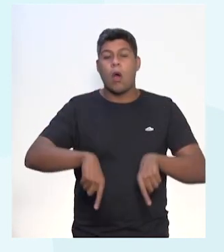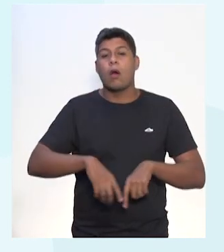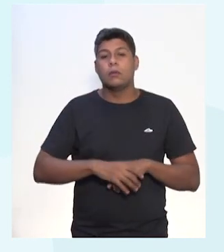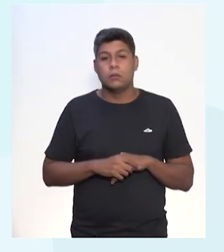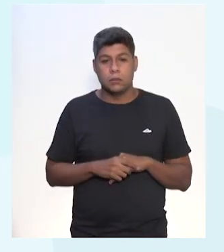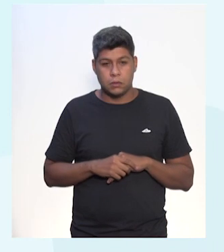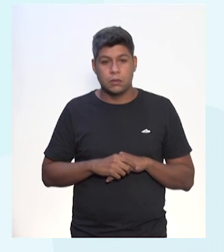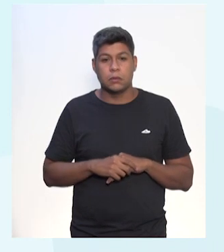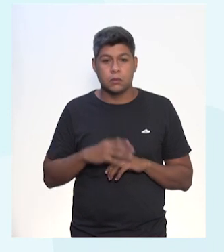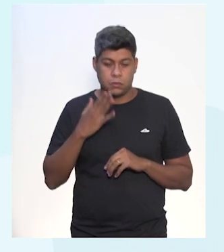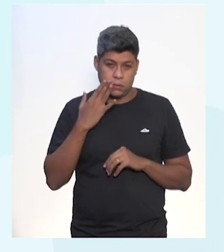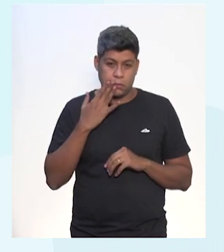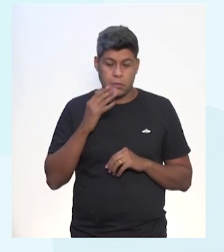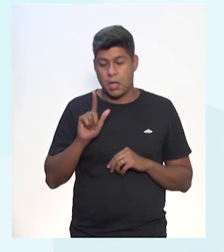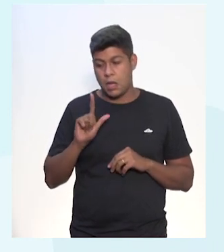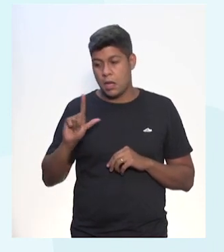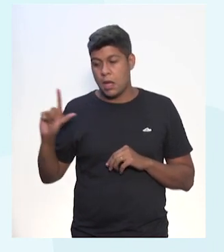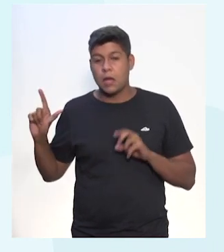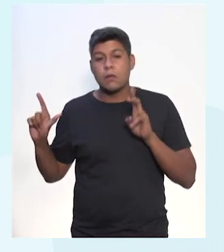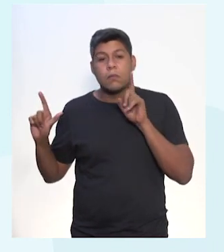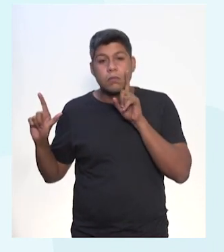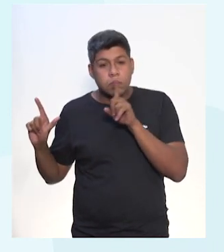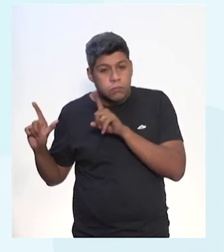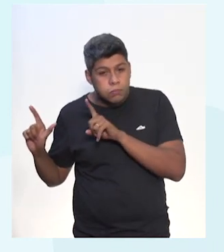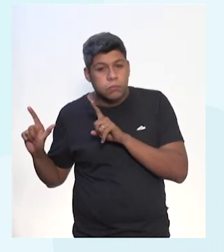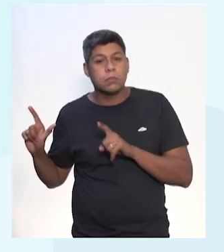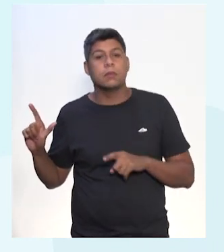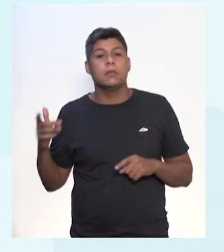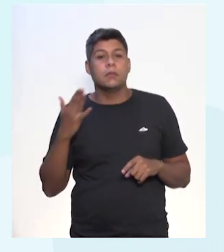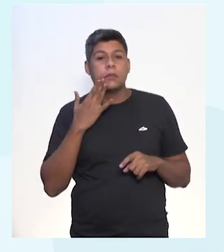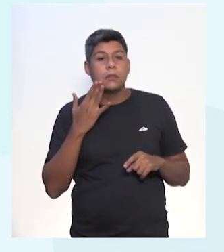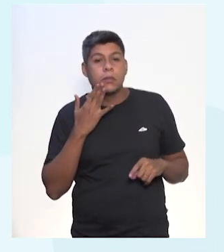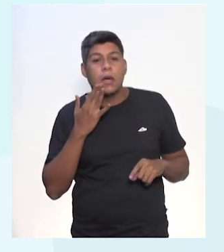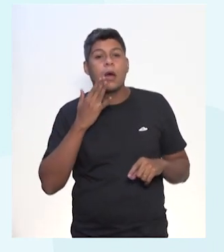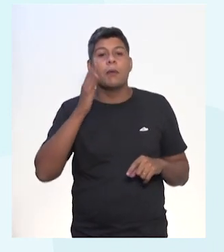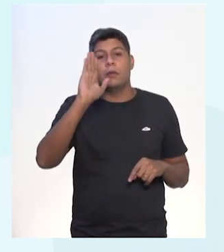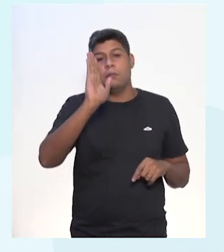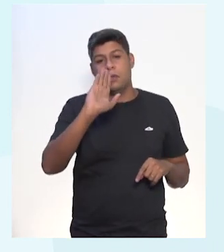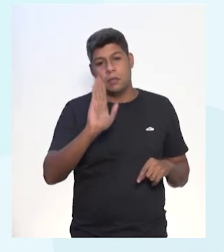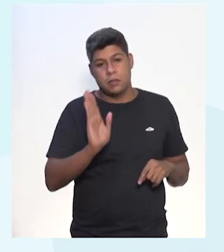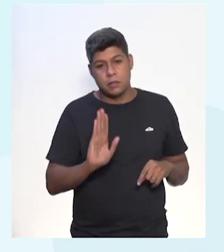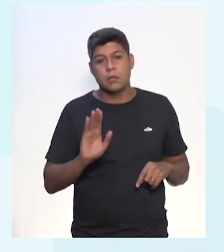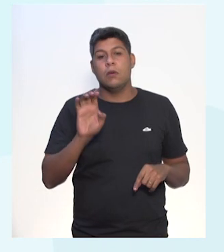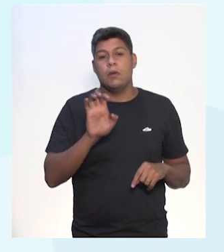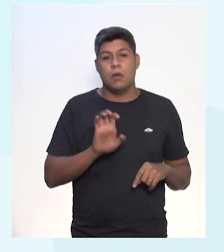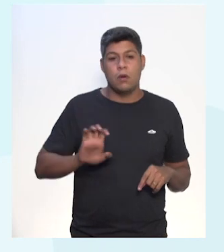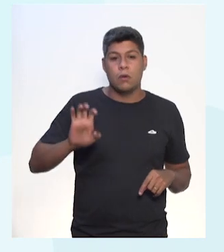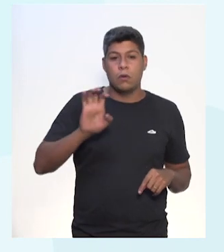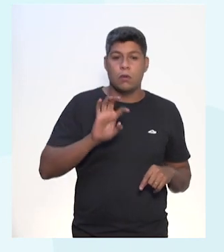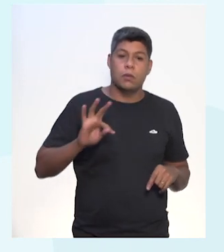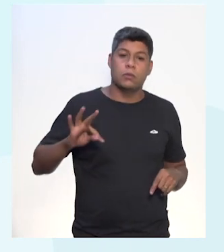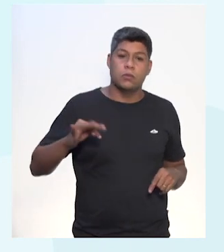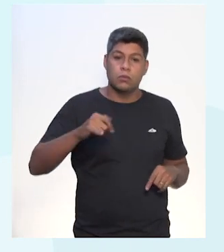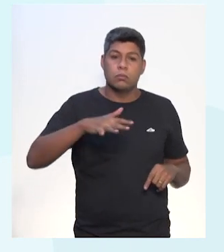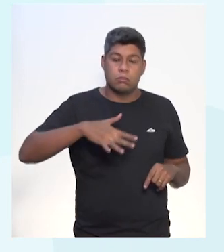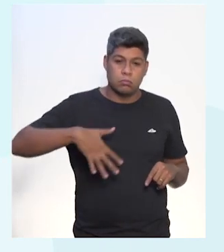né? A região lá do leste dos Estados Unidos, a faixa litorânea do Brasil, a Europa, então toda essa região